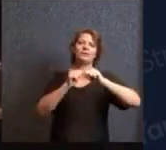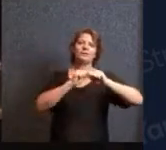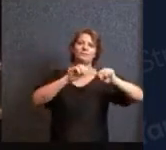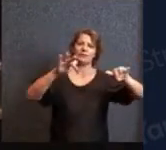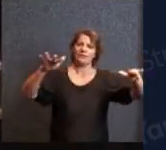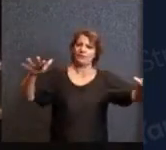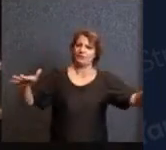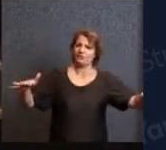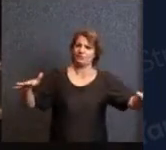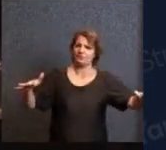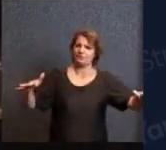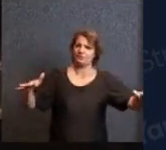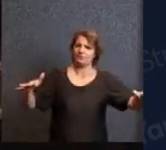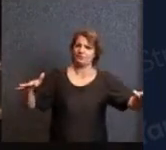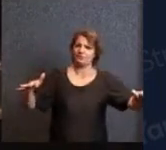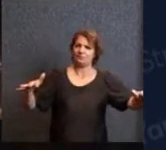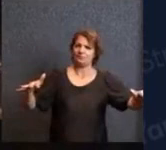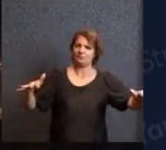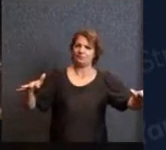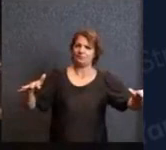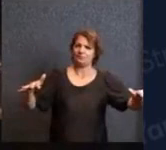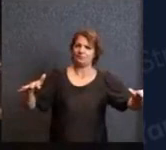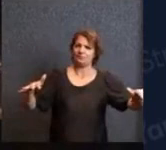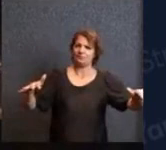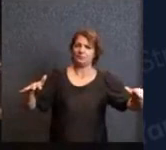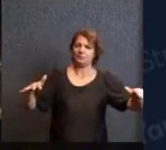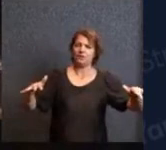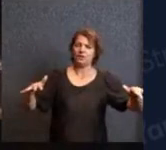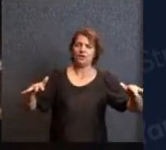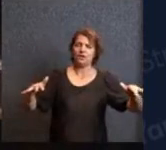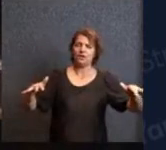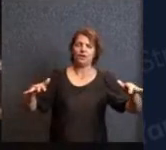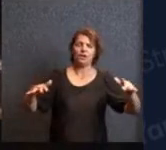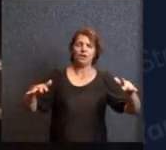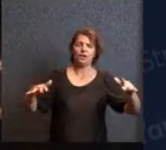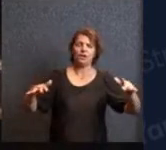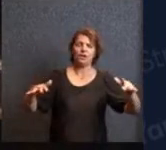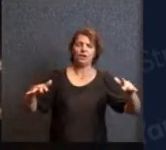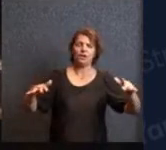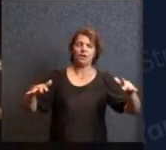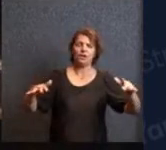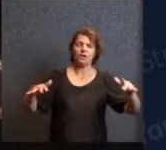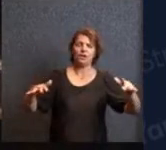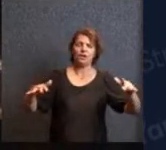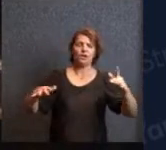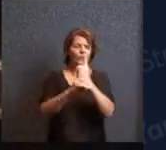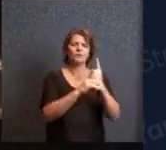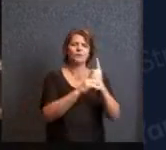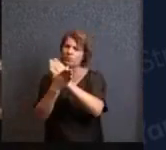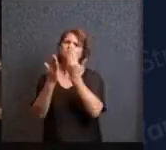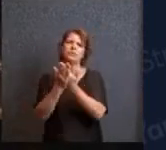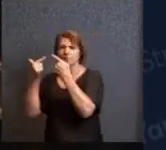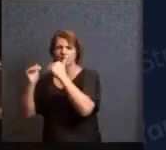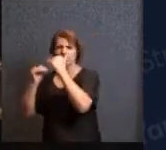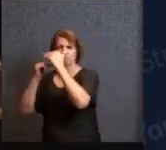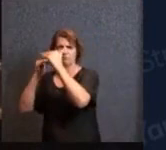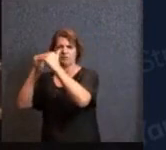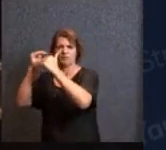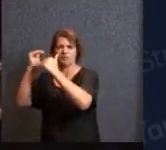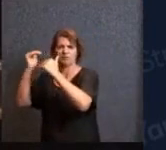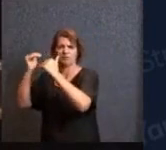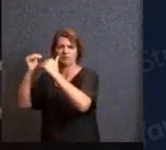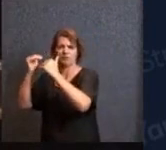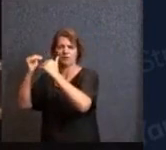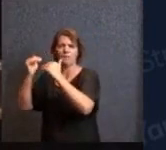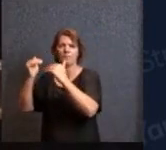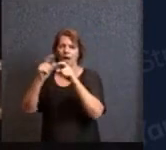redes que têm algumas escolas que têm bons resultados, mas não é a maioria das